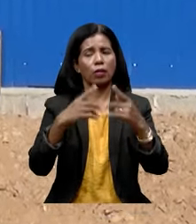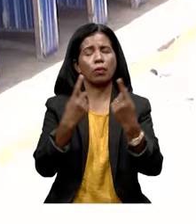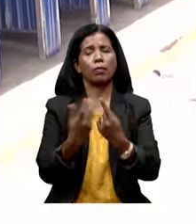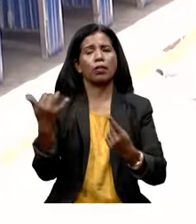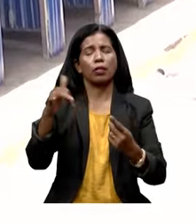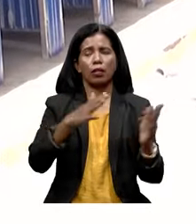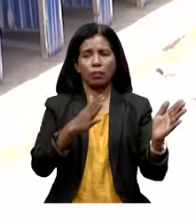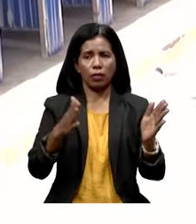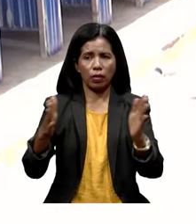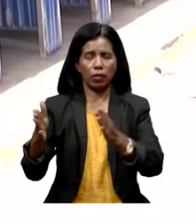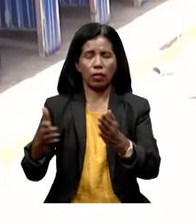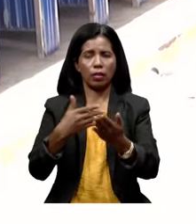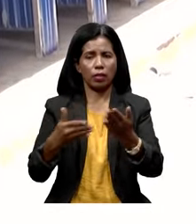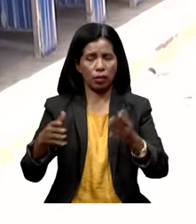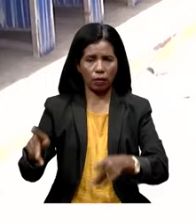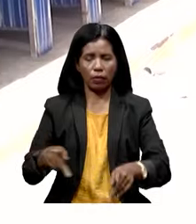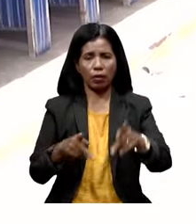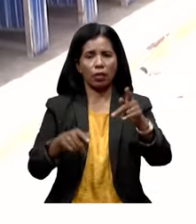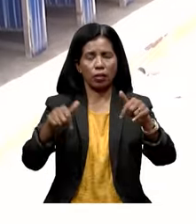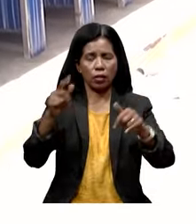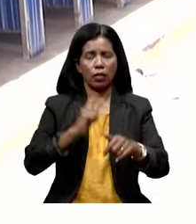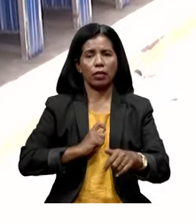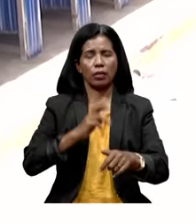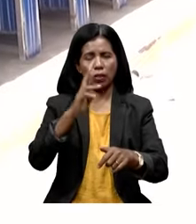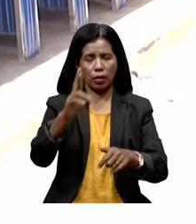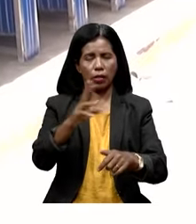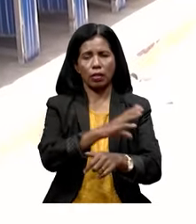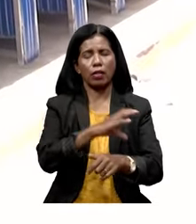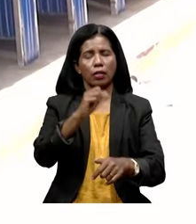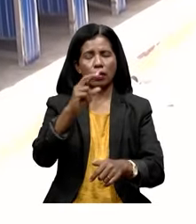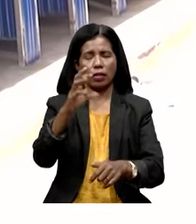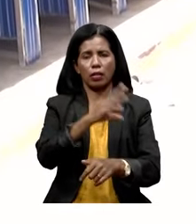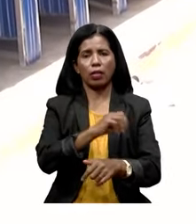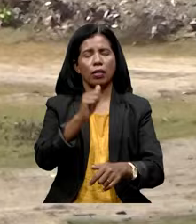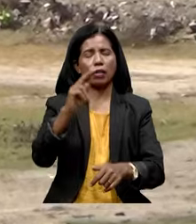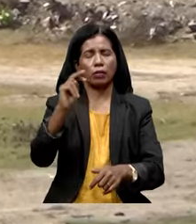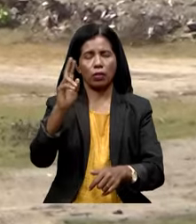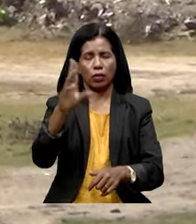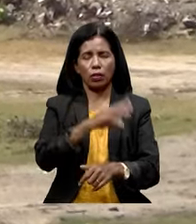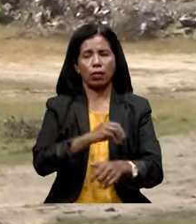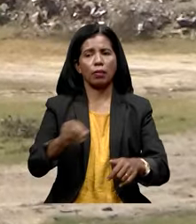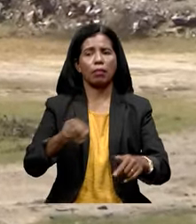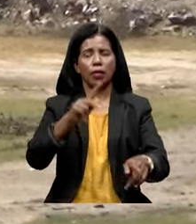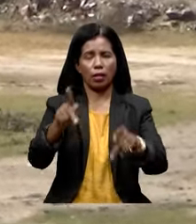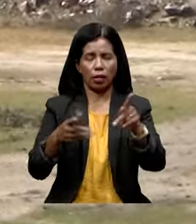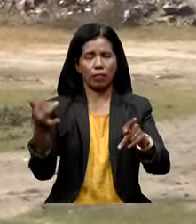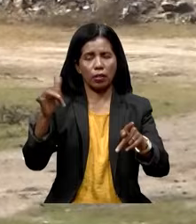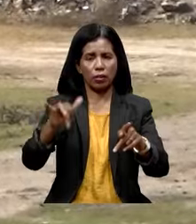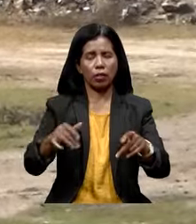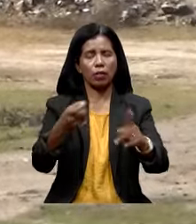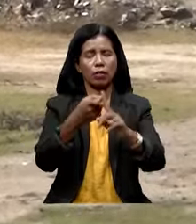Sira prepara ona facilidade público e retibar, kas nafar no akanunu hera, ba peregrino Siranebe